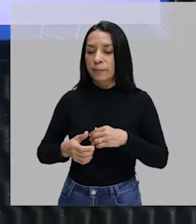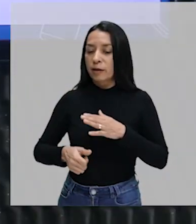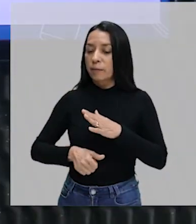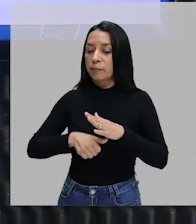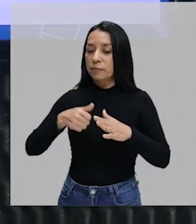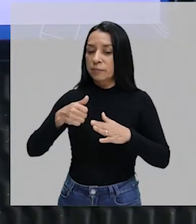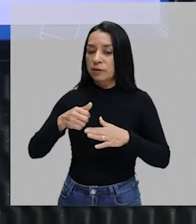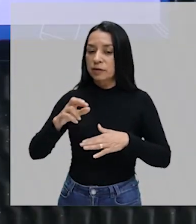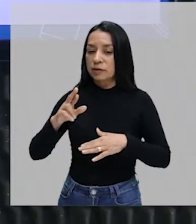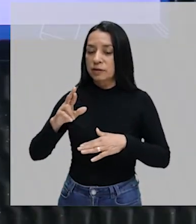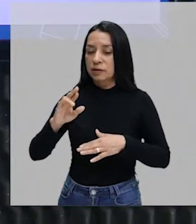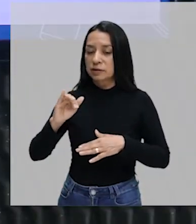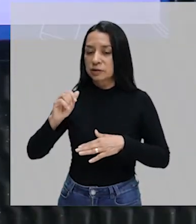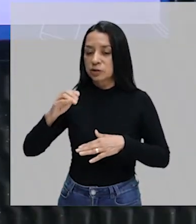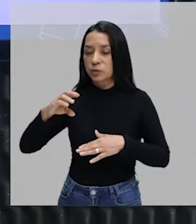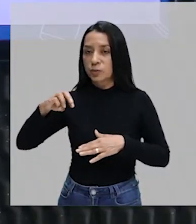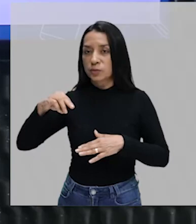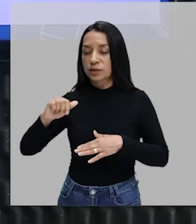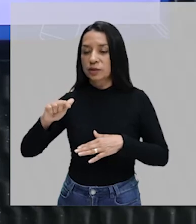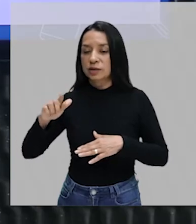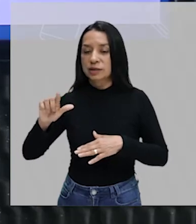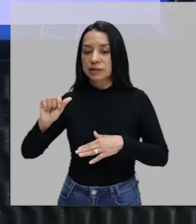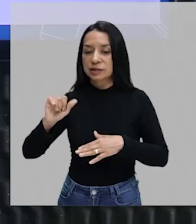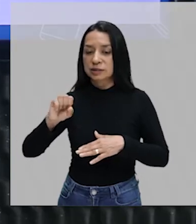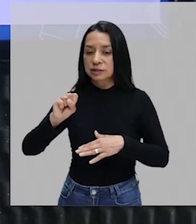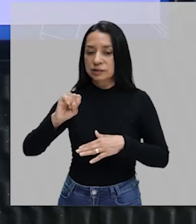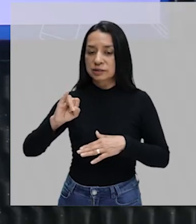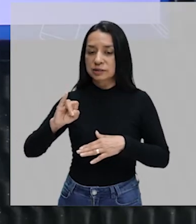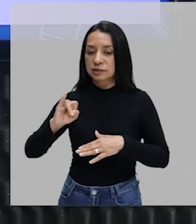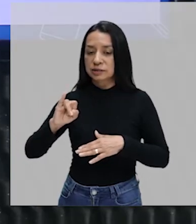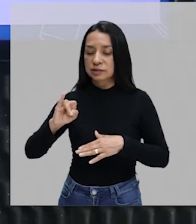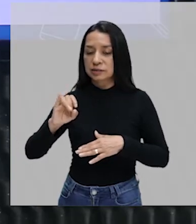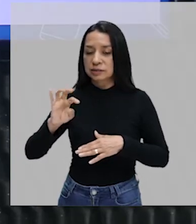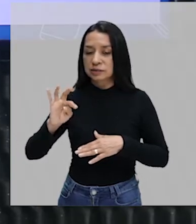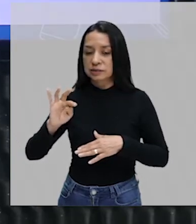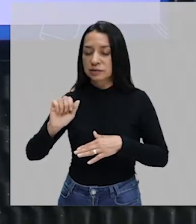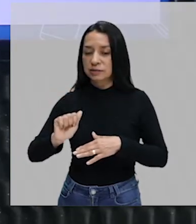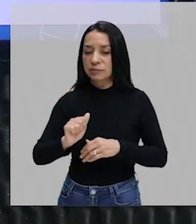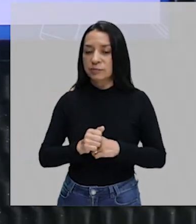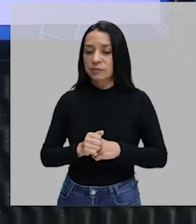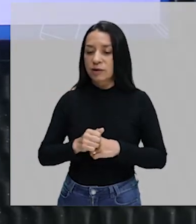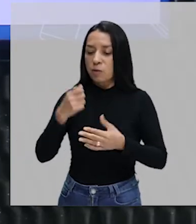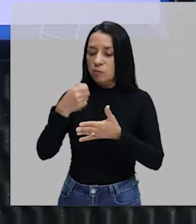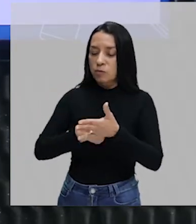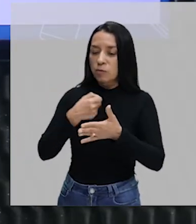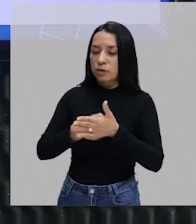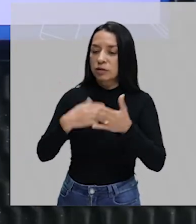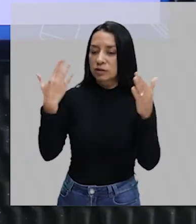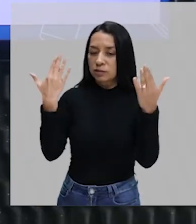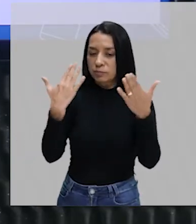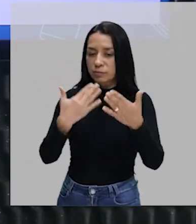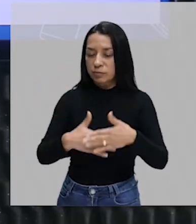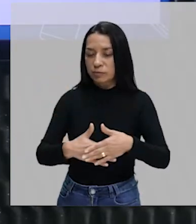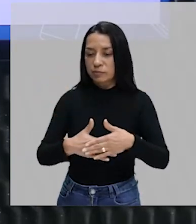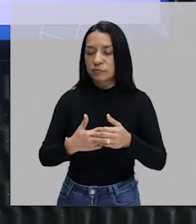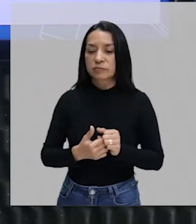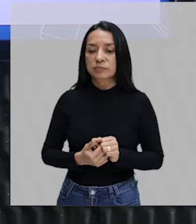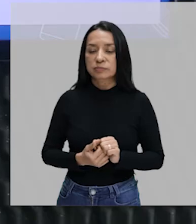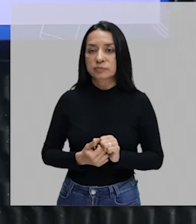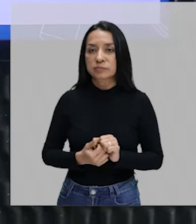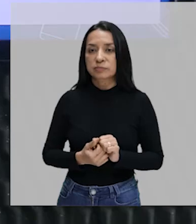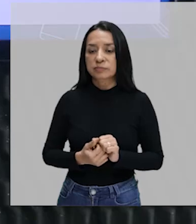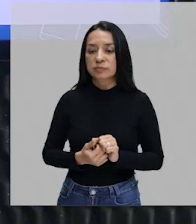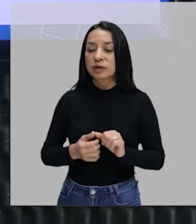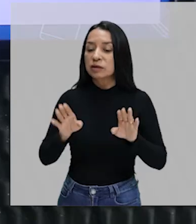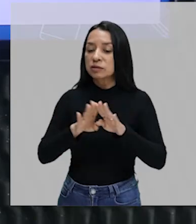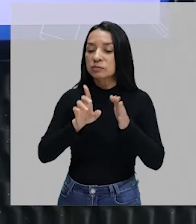ideias inatas, certo? Muito cobrada em prova, muitas questões em vestibulares,